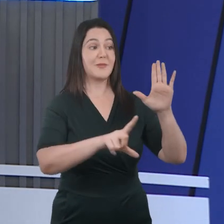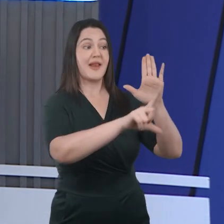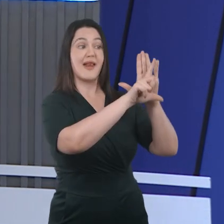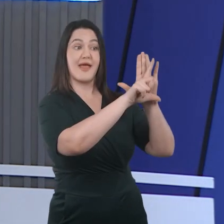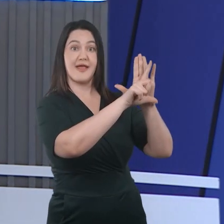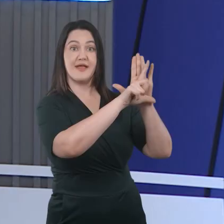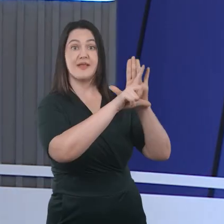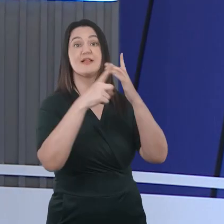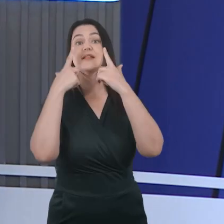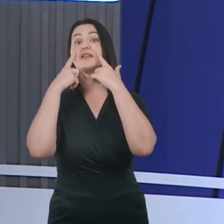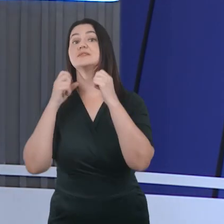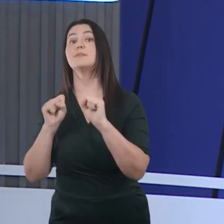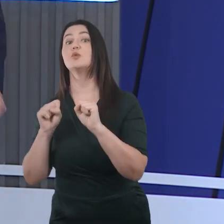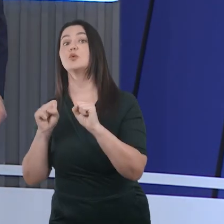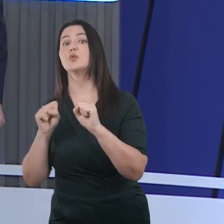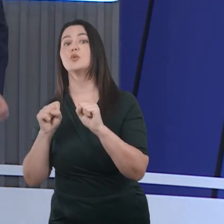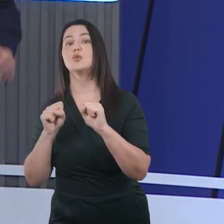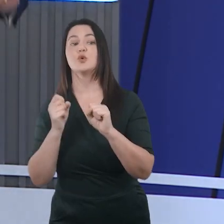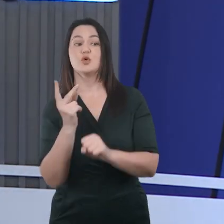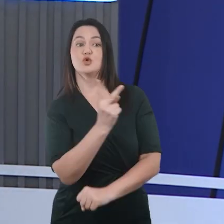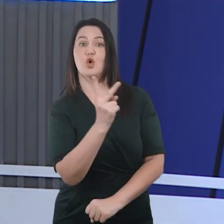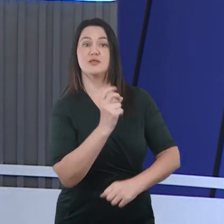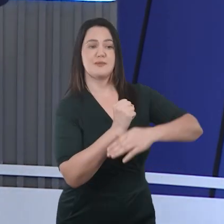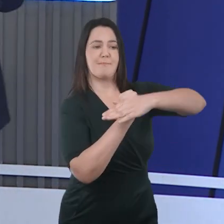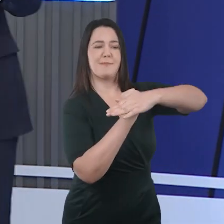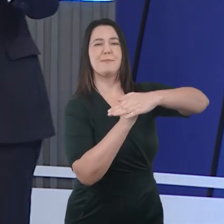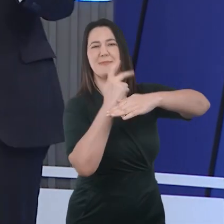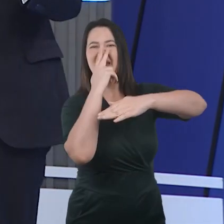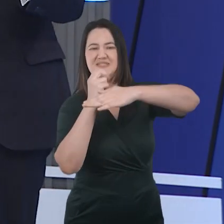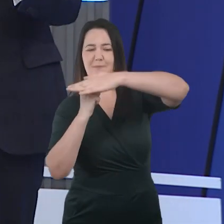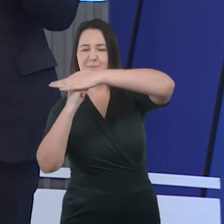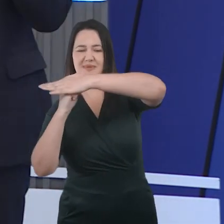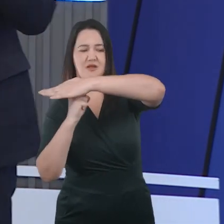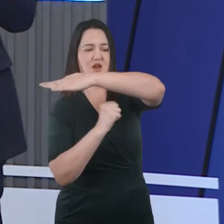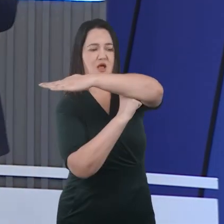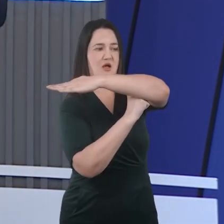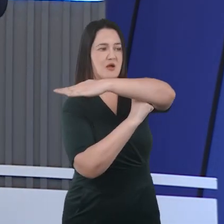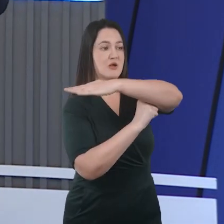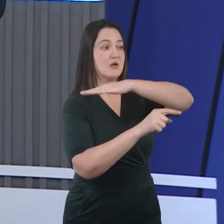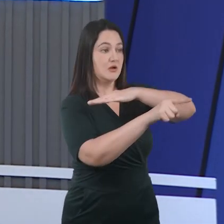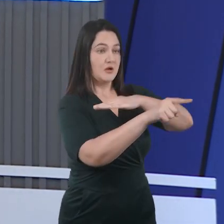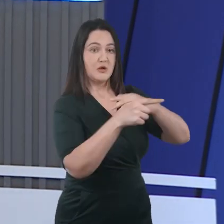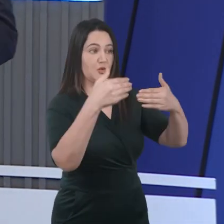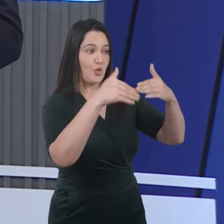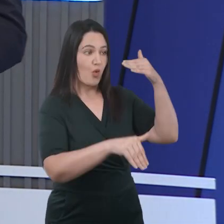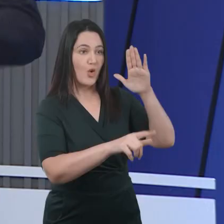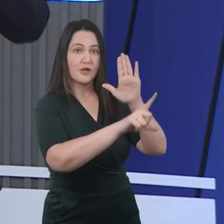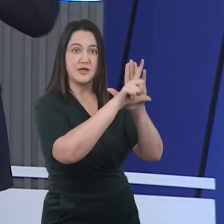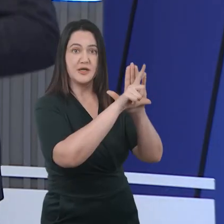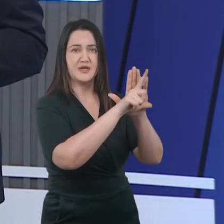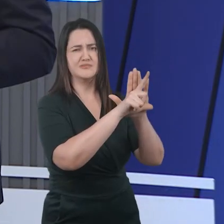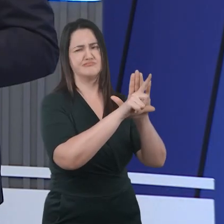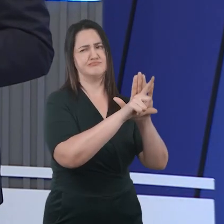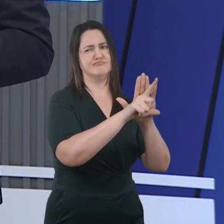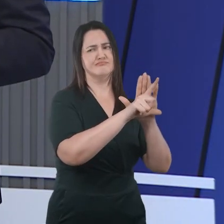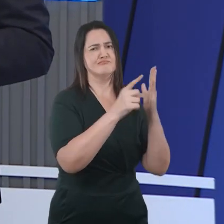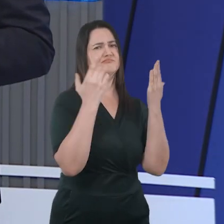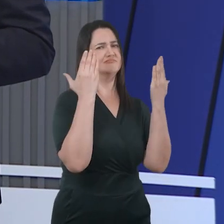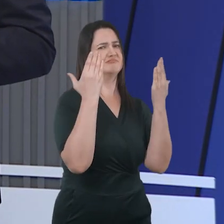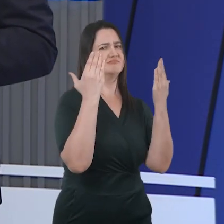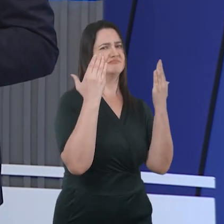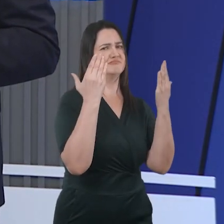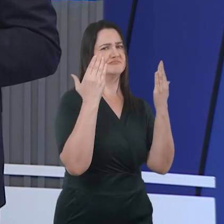características, lei e testemunho. São dois pilares. Se não falar de acordo com a lei e com o testemunho, não pode ver